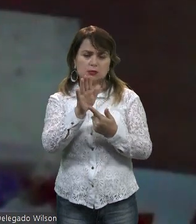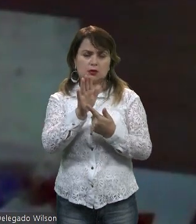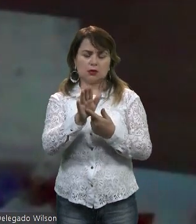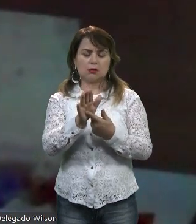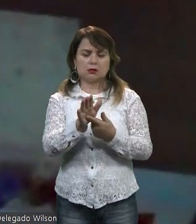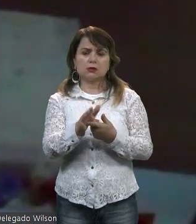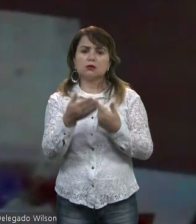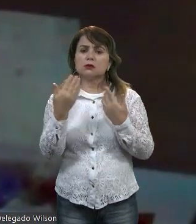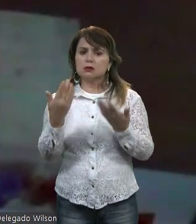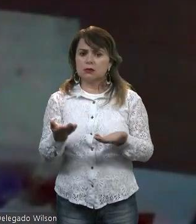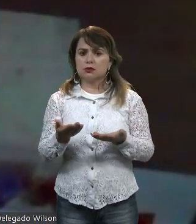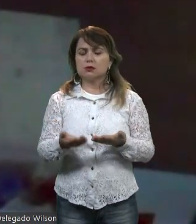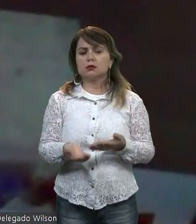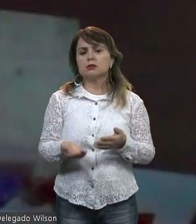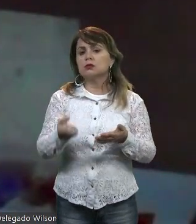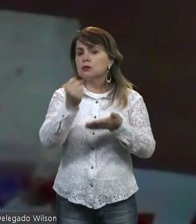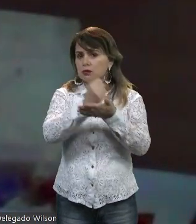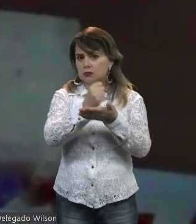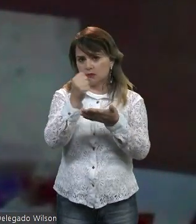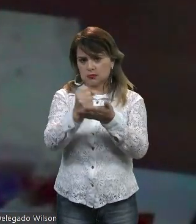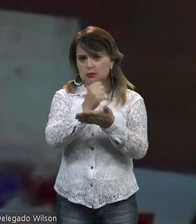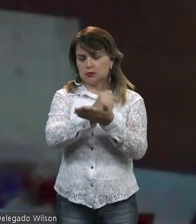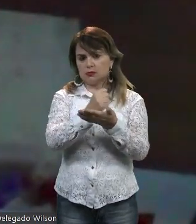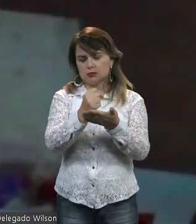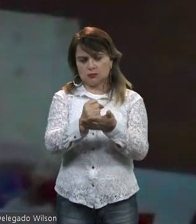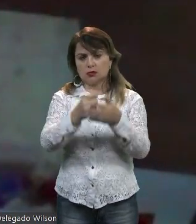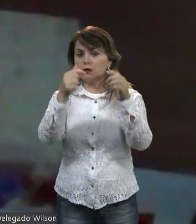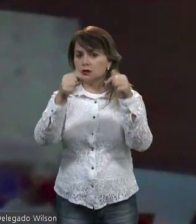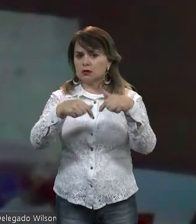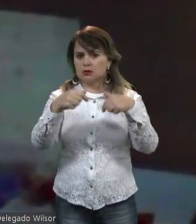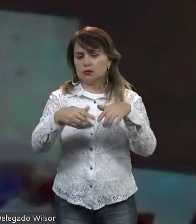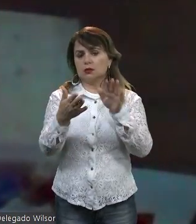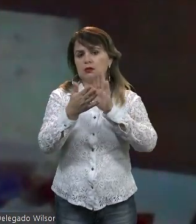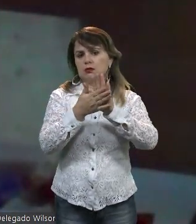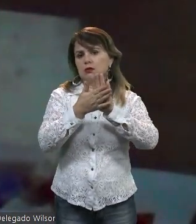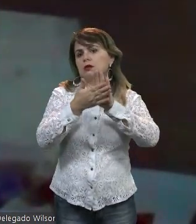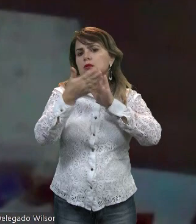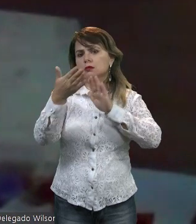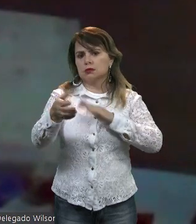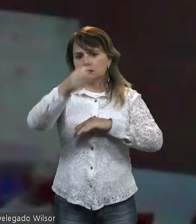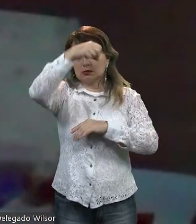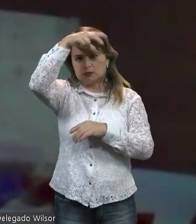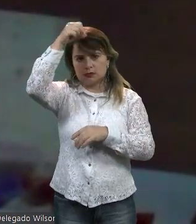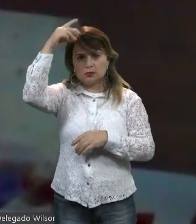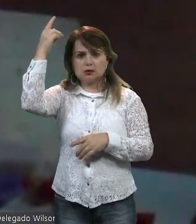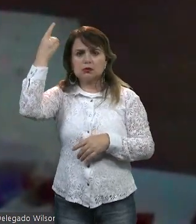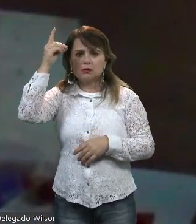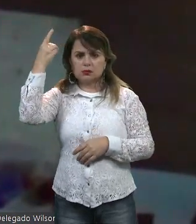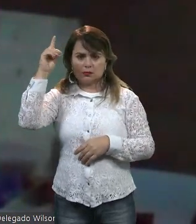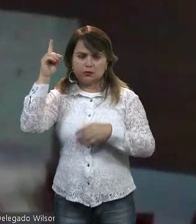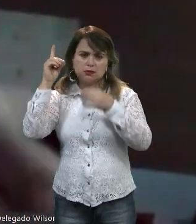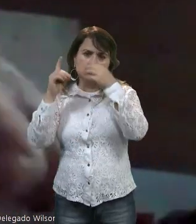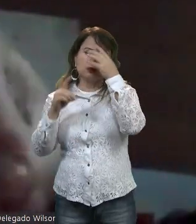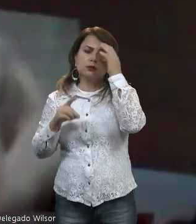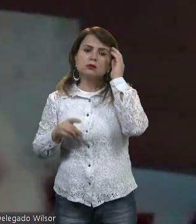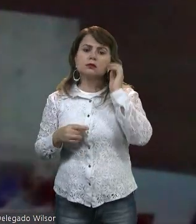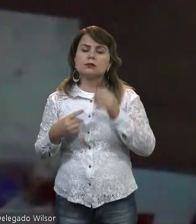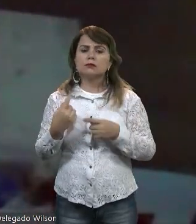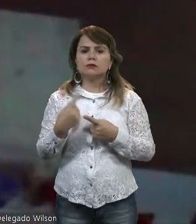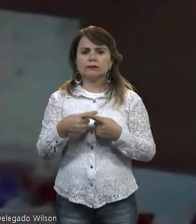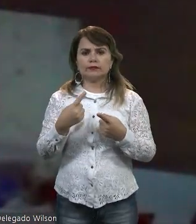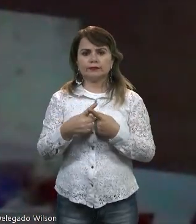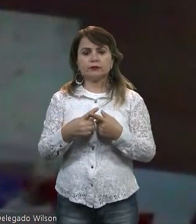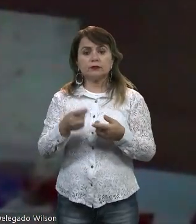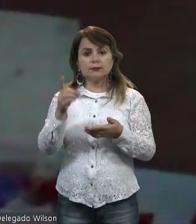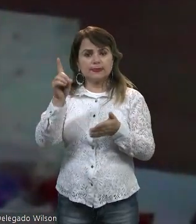bom? Então, deixo aqui esse registro, quero parabenizar mais uma vez aqui o prefeito Daniel por ter